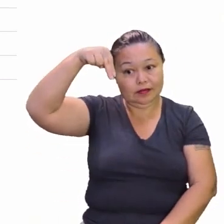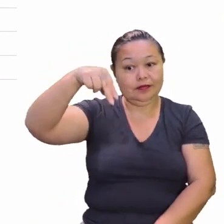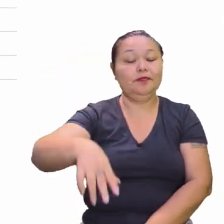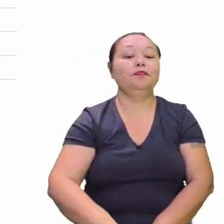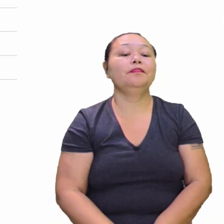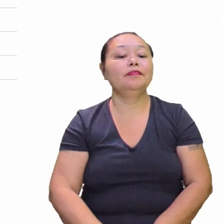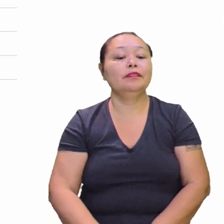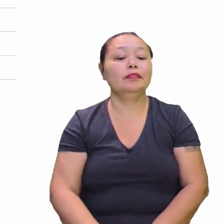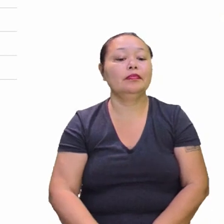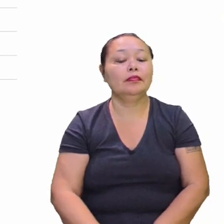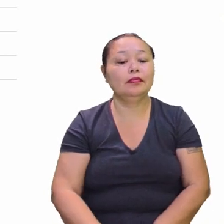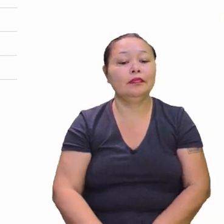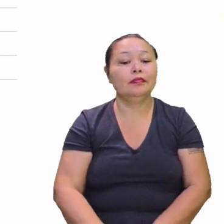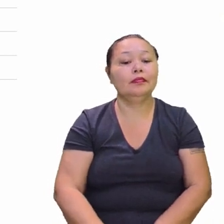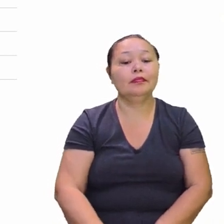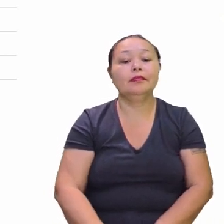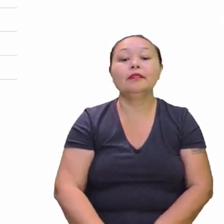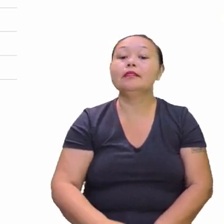norte.